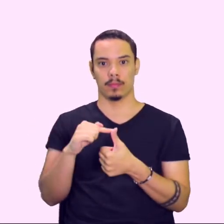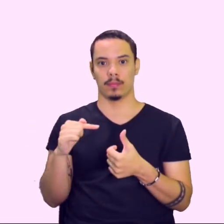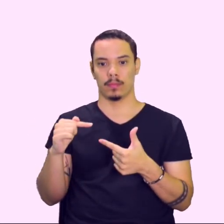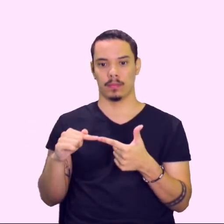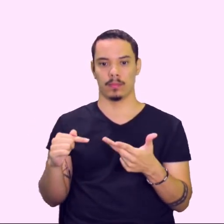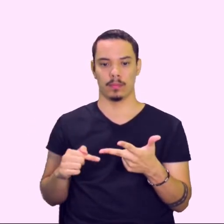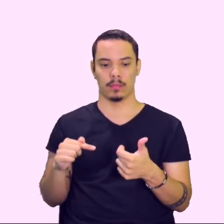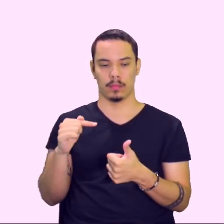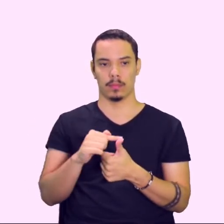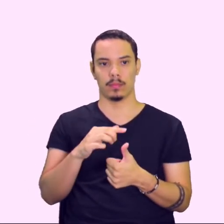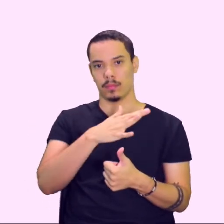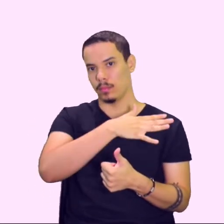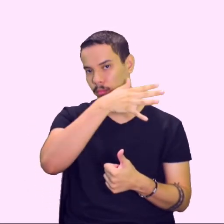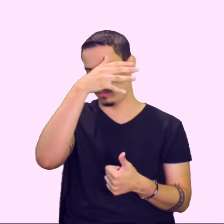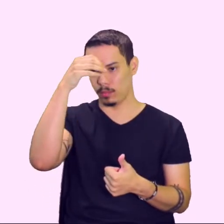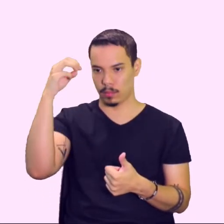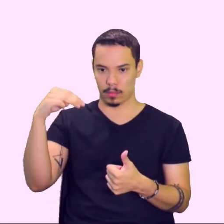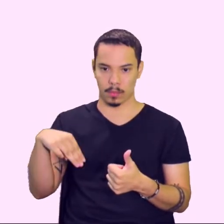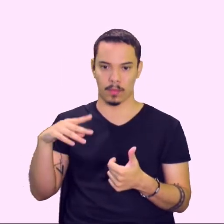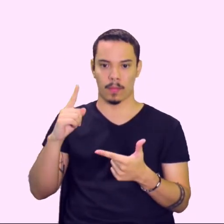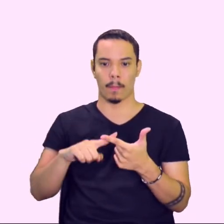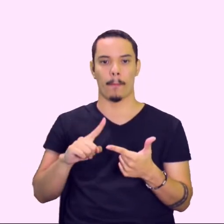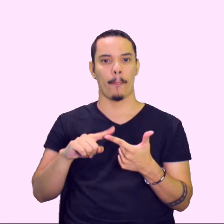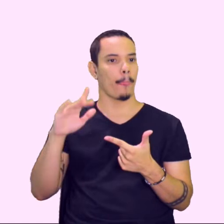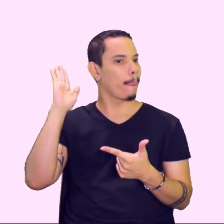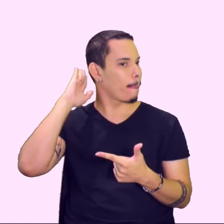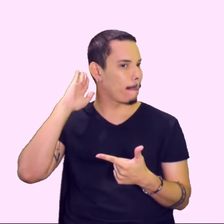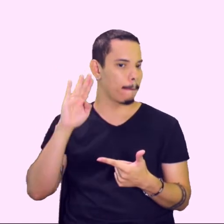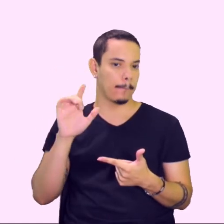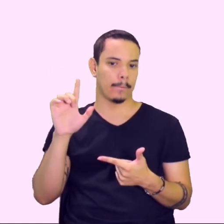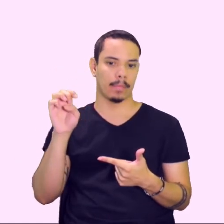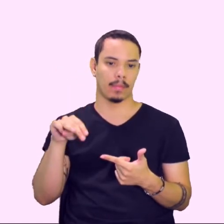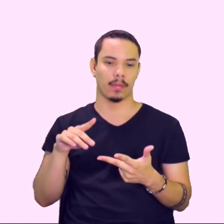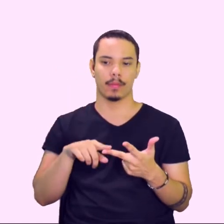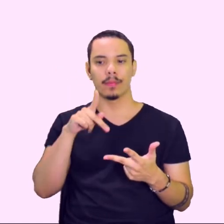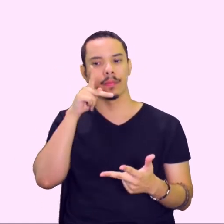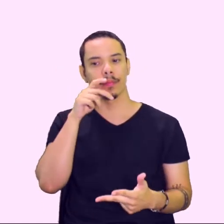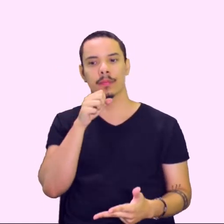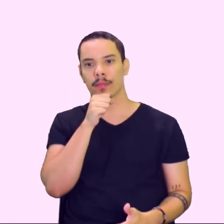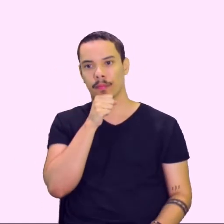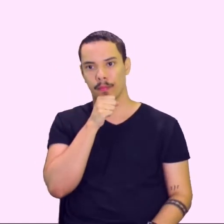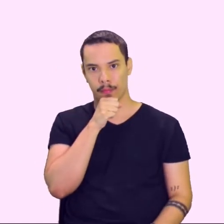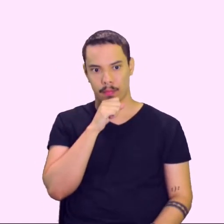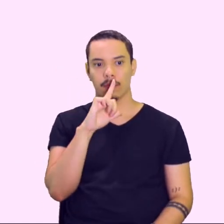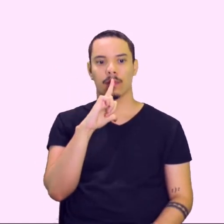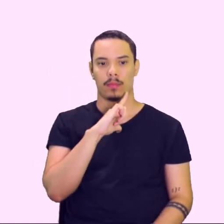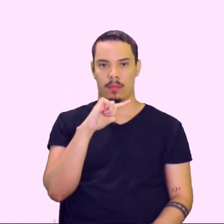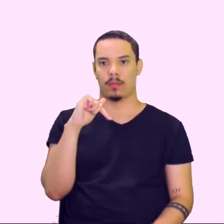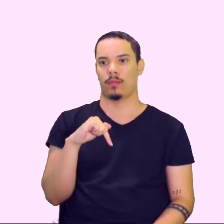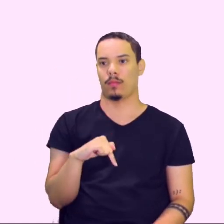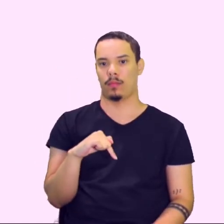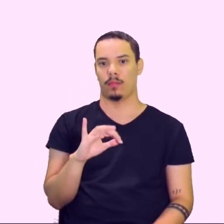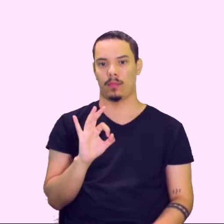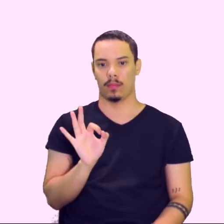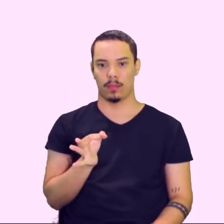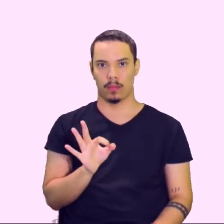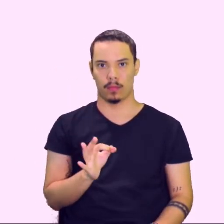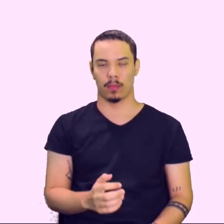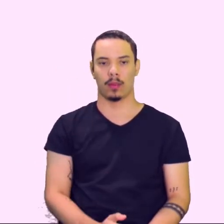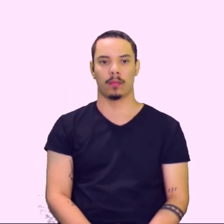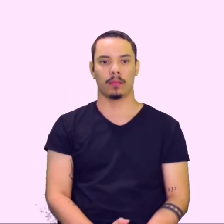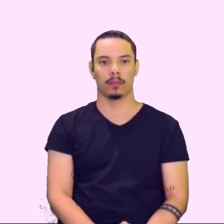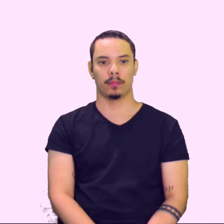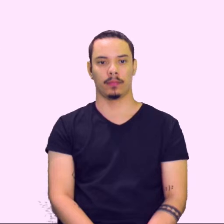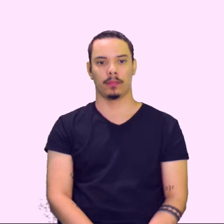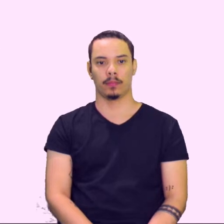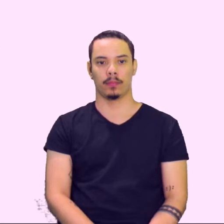cidades de Manaus, Belém e Porto Velho. Porto Velho nós temos uma base aqui, né, professor Jorge? Temos uma base aqui. Muito bem.